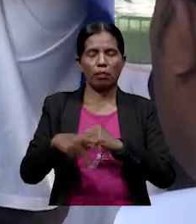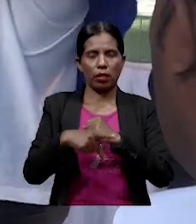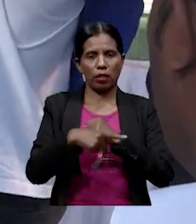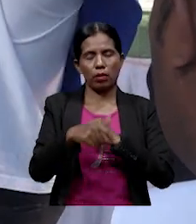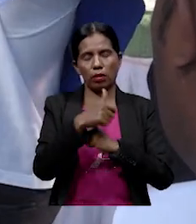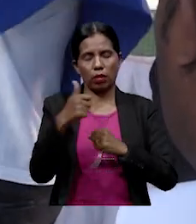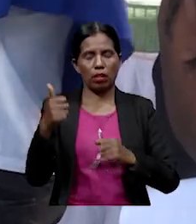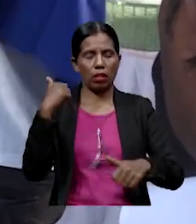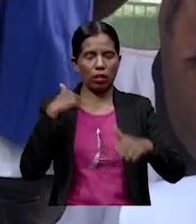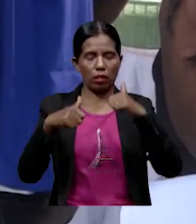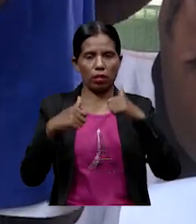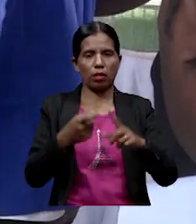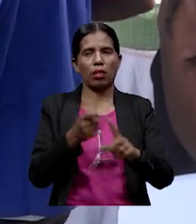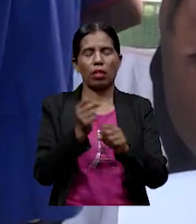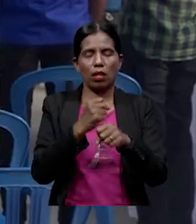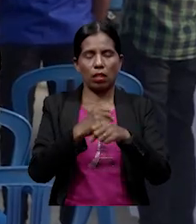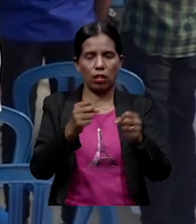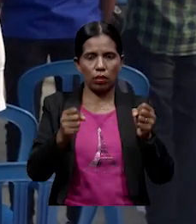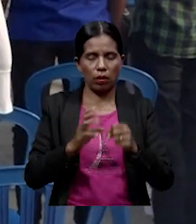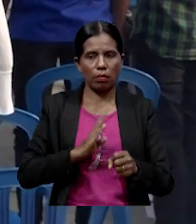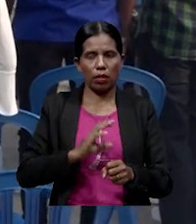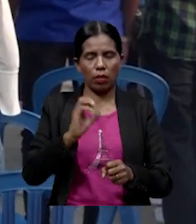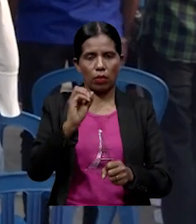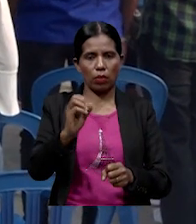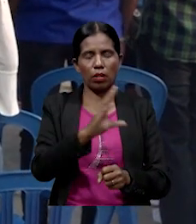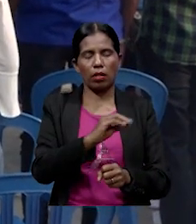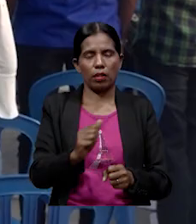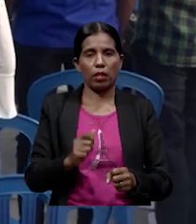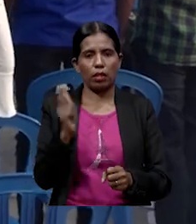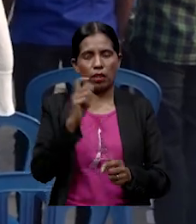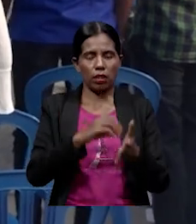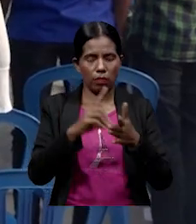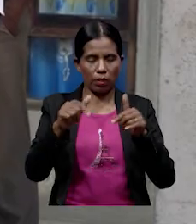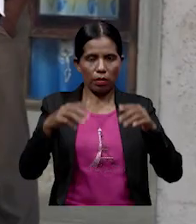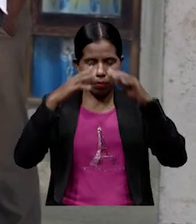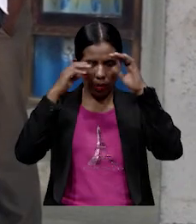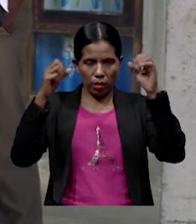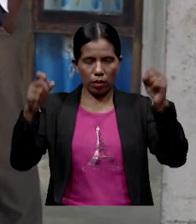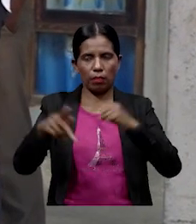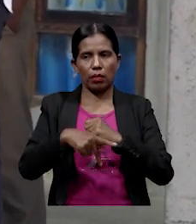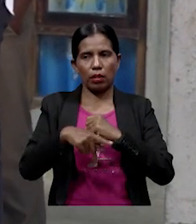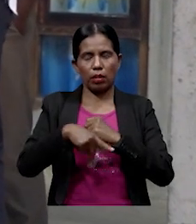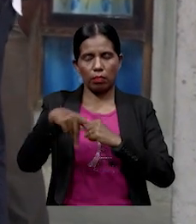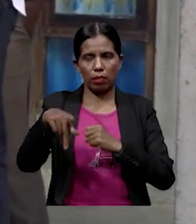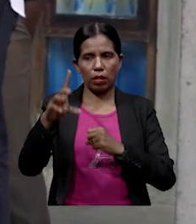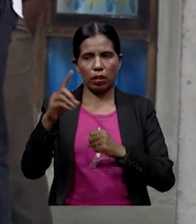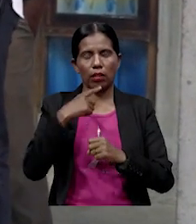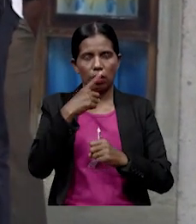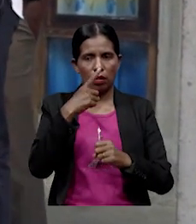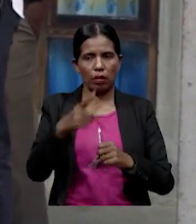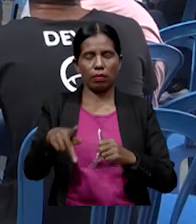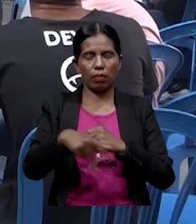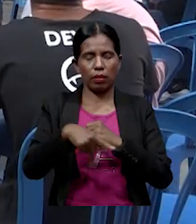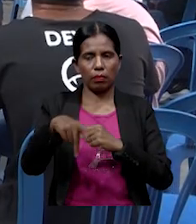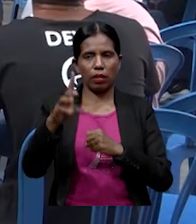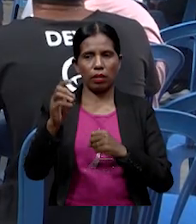No atividade konsolidasaun ne halau ya suku bekora auhun tersa semana ne. Presiden Partido Democrático Mariano Asanami Sabino López Ateten, Partido